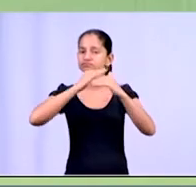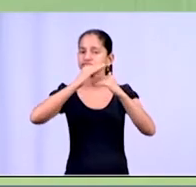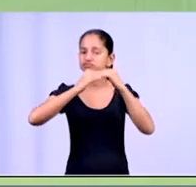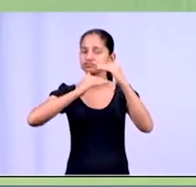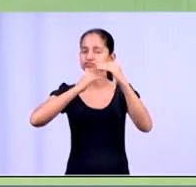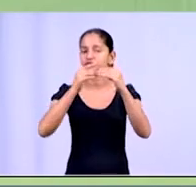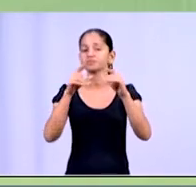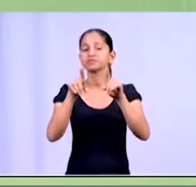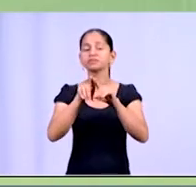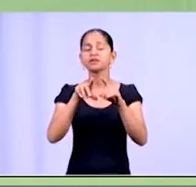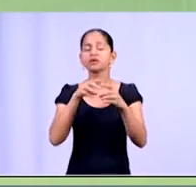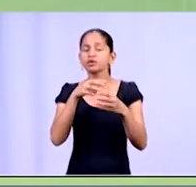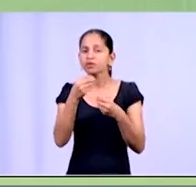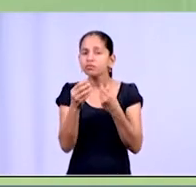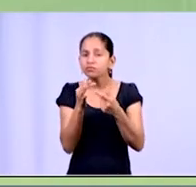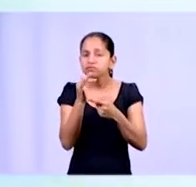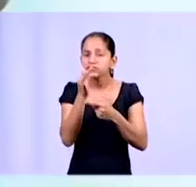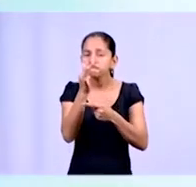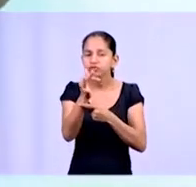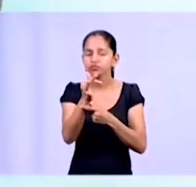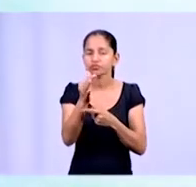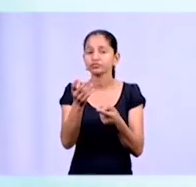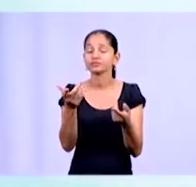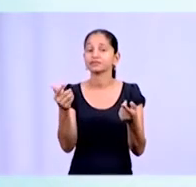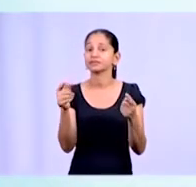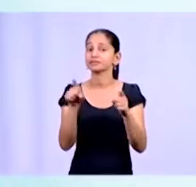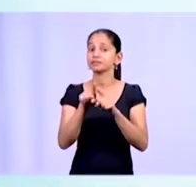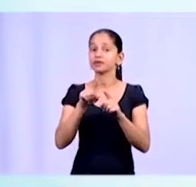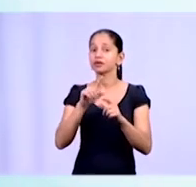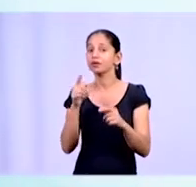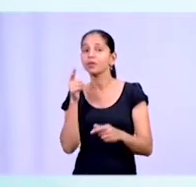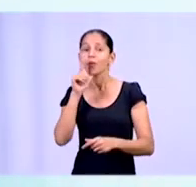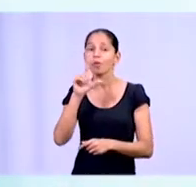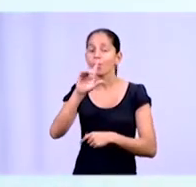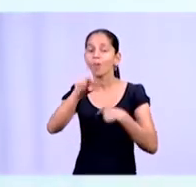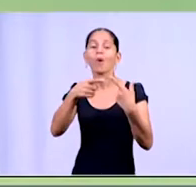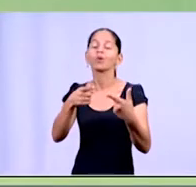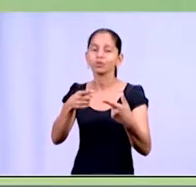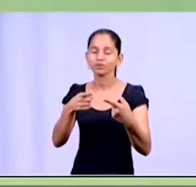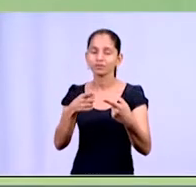temos hoje, como é que ele vai evoluir. A grande sacada é qual é o próximo, né?